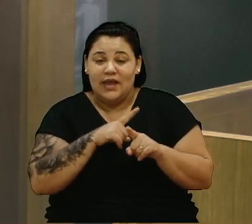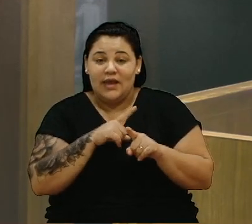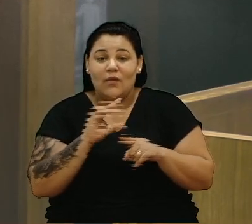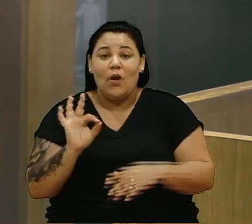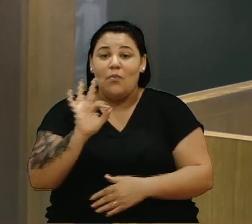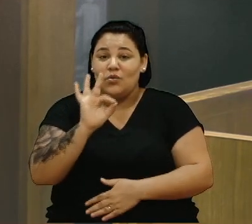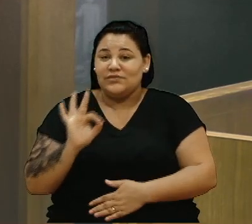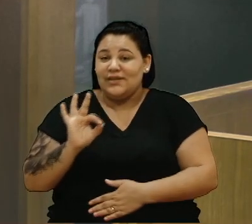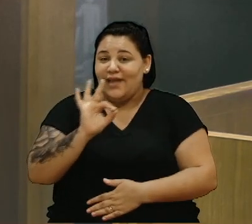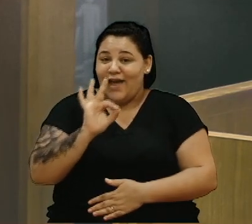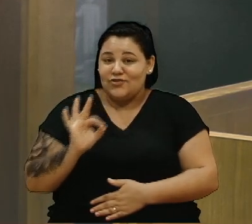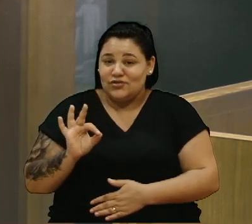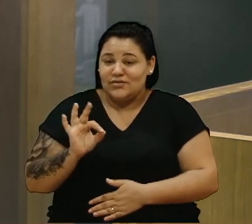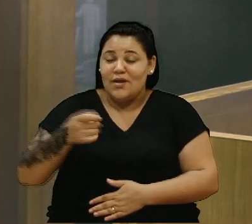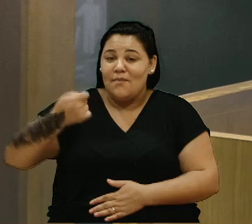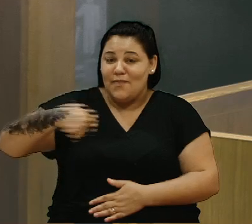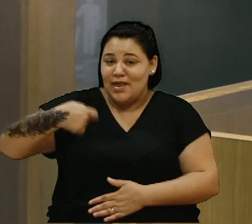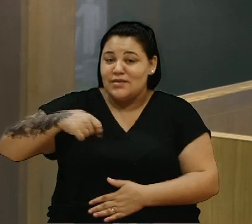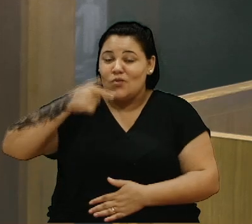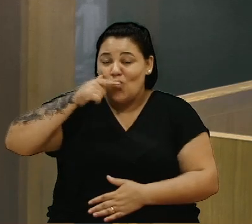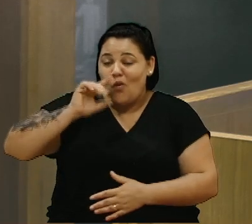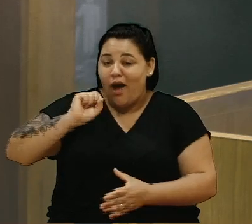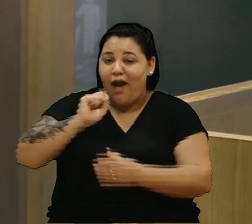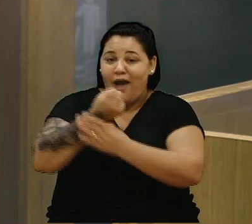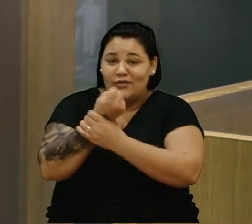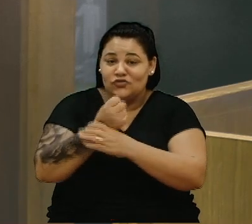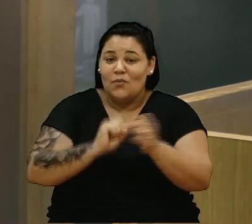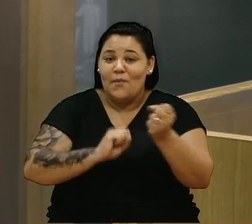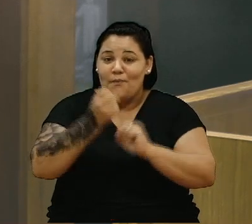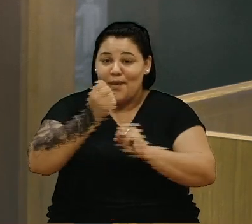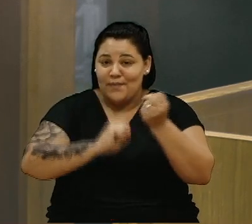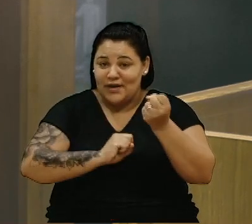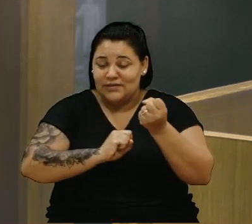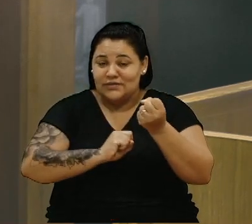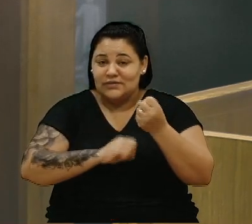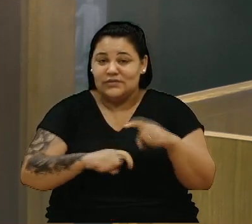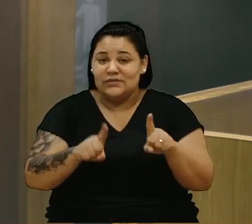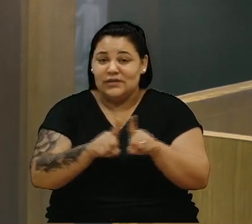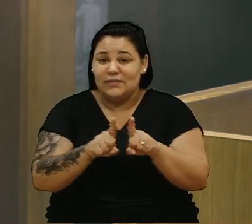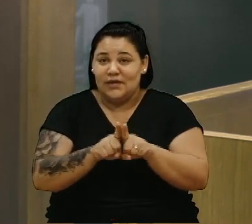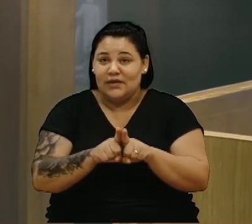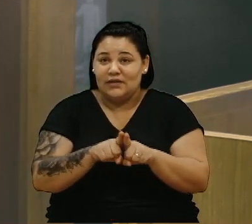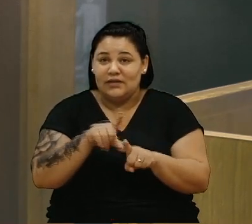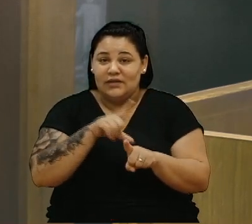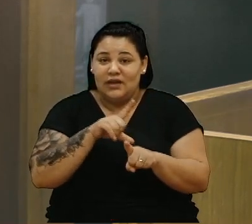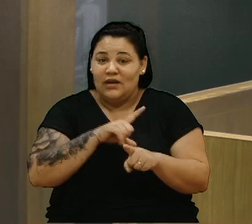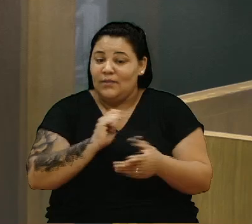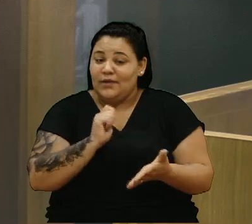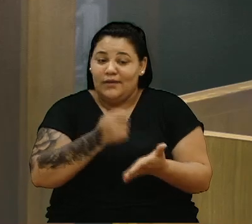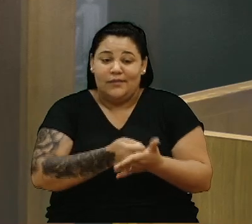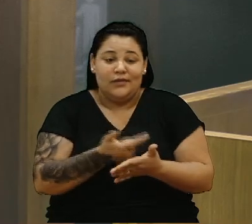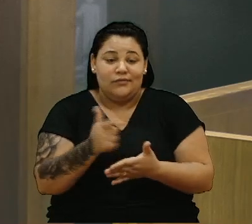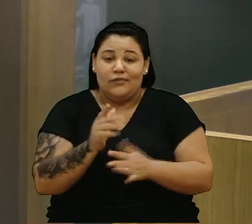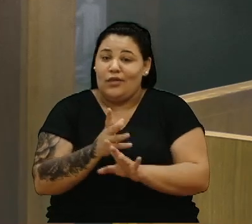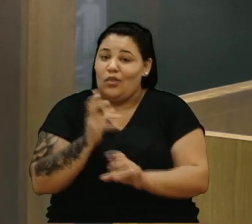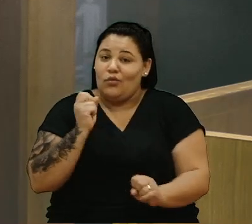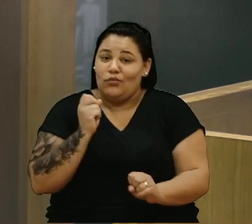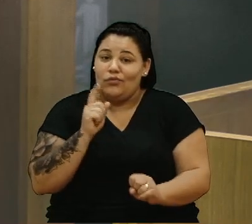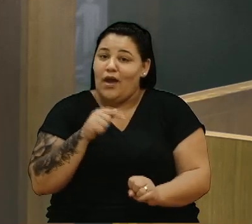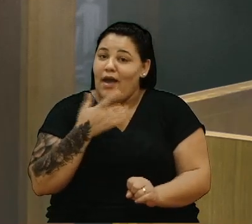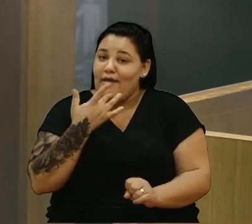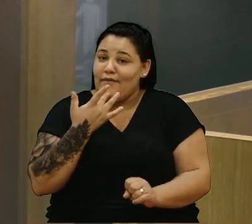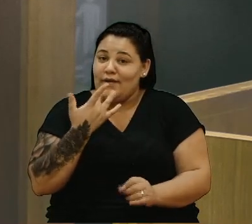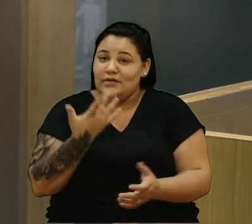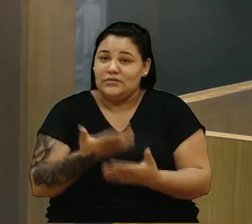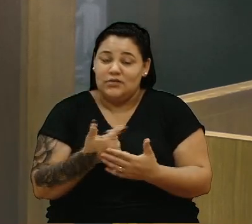percentual X que deve ser garantido para a empresa ou através de um subsídio, se não tiver lucro, aí fica fácil. Aí eu abro